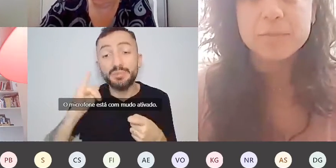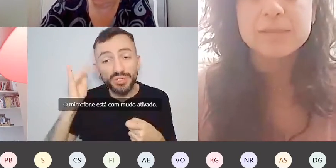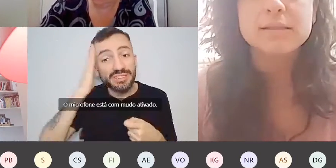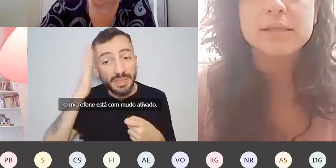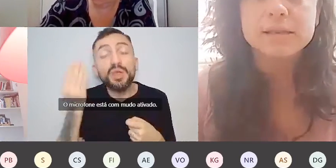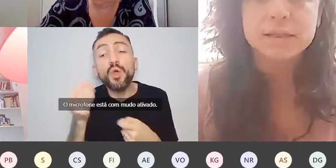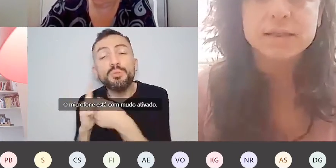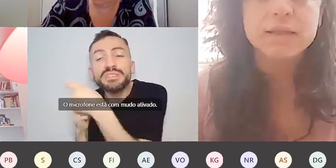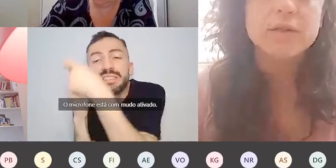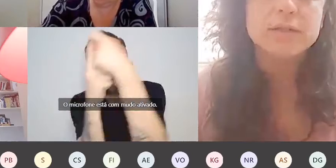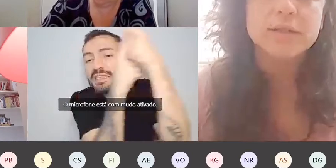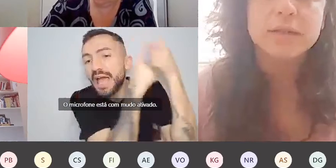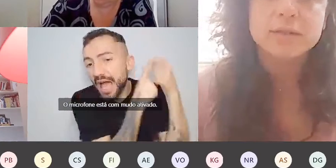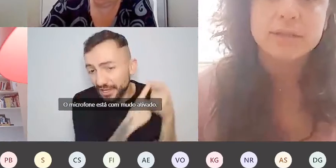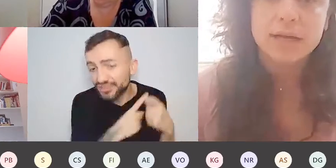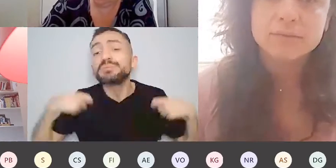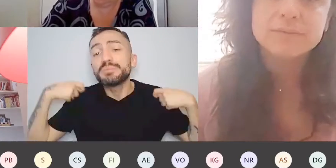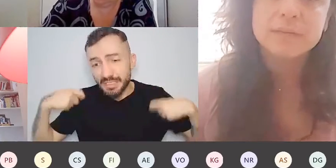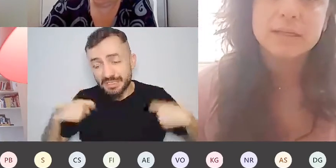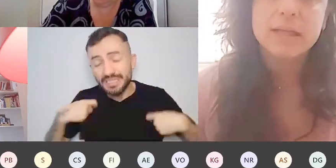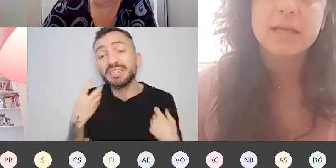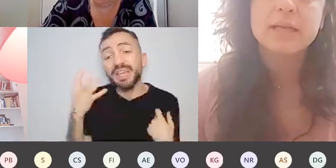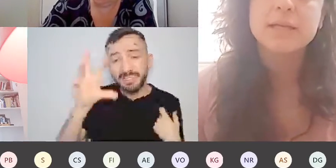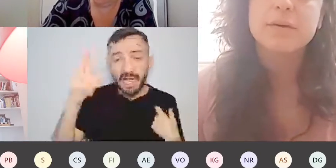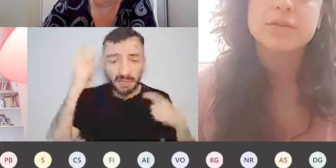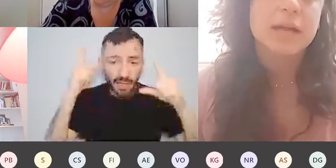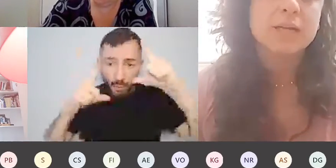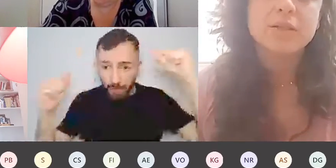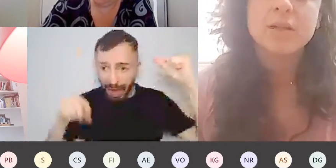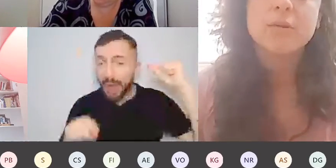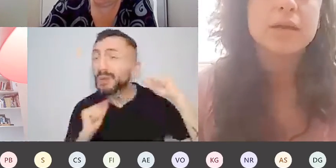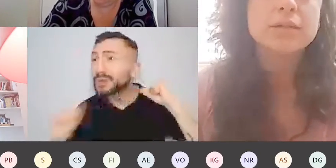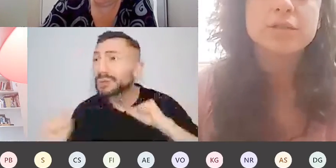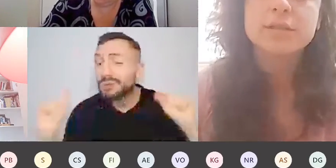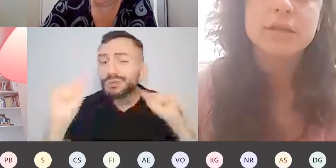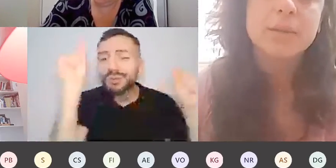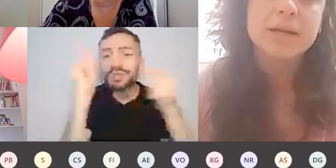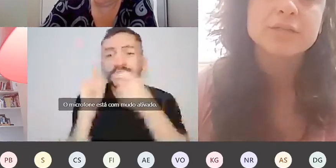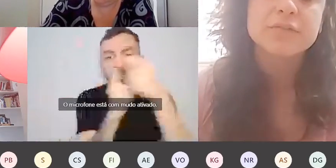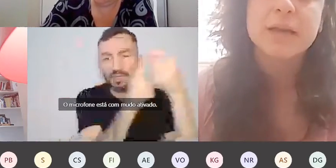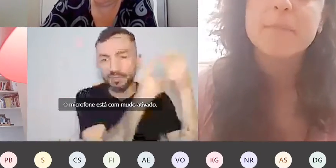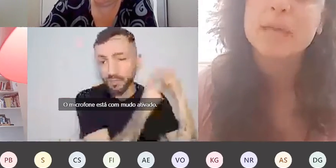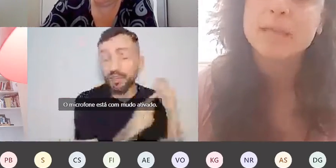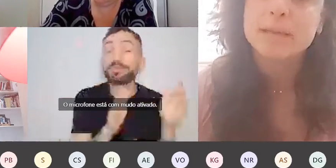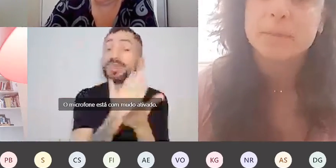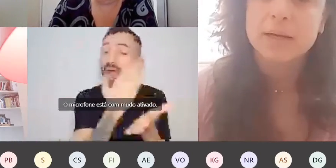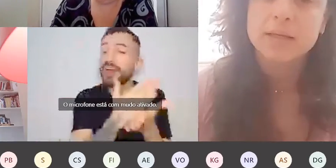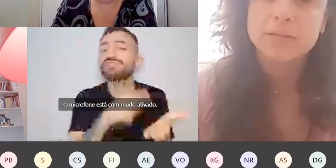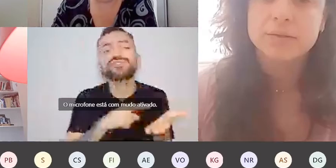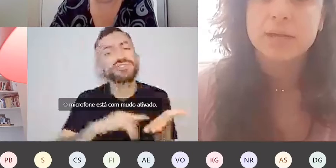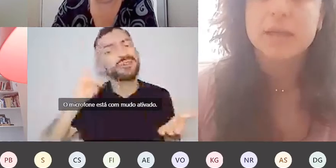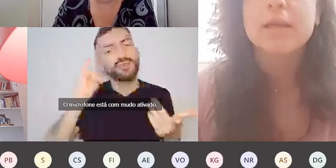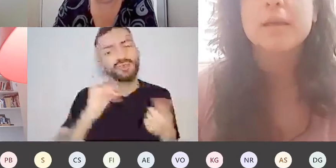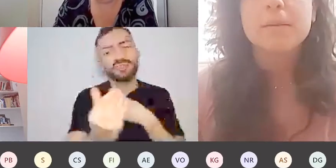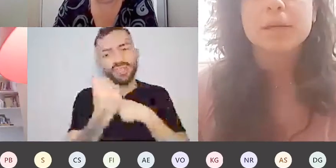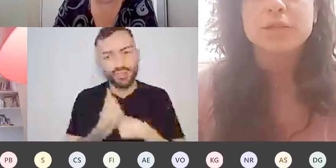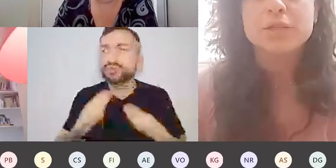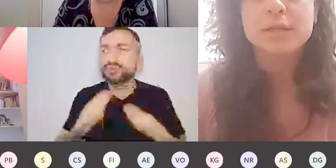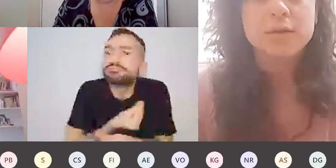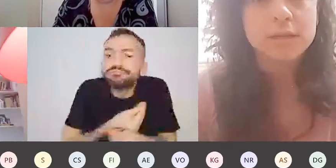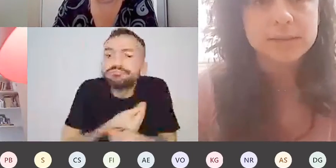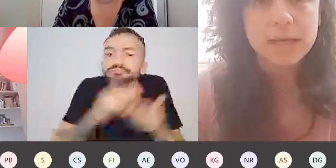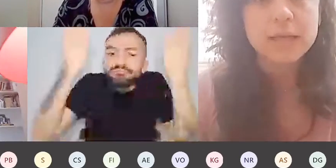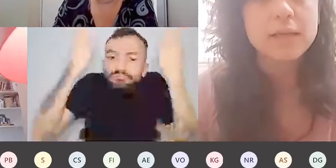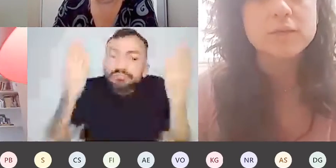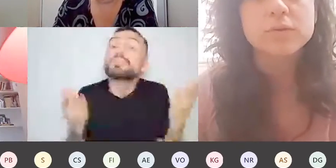que a gente precisa interiorizar no Estado, né? E eu acho que a cartilha é uma grande ferramenta para isso, né? Para a